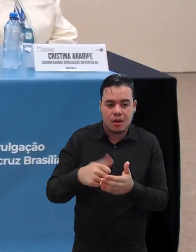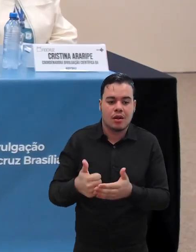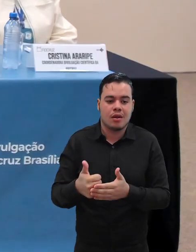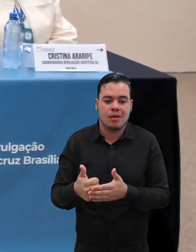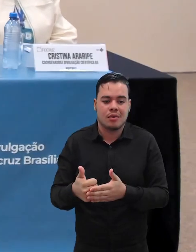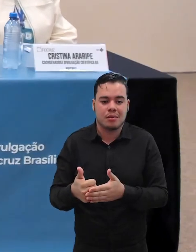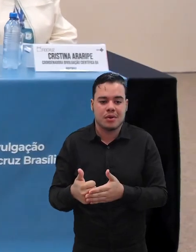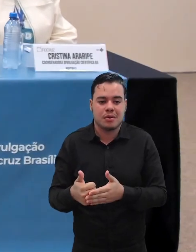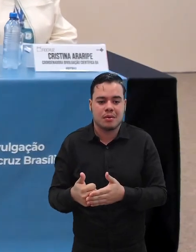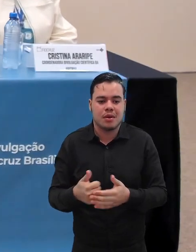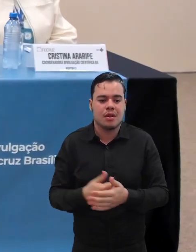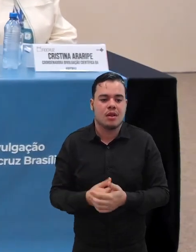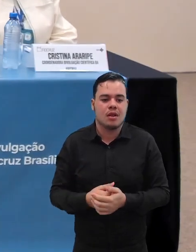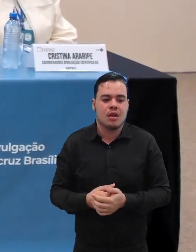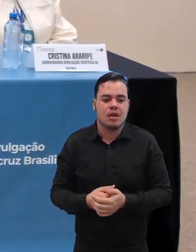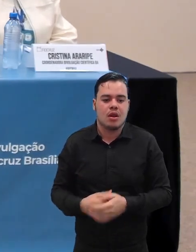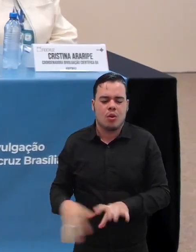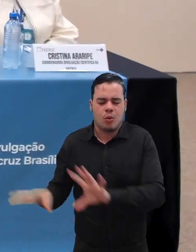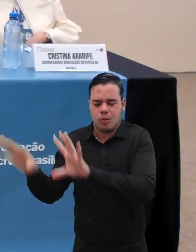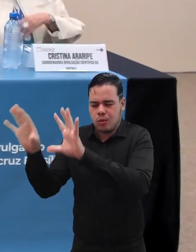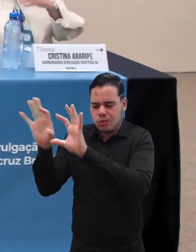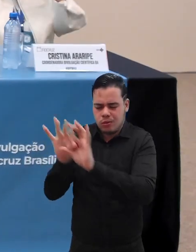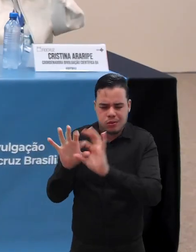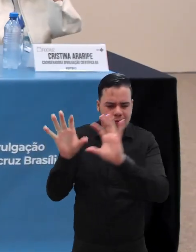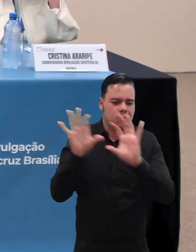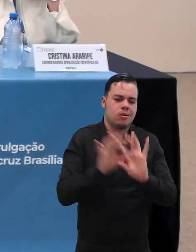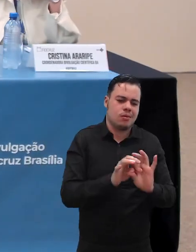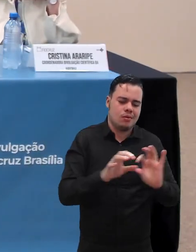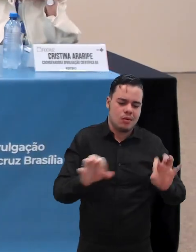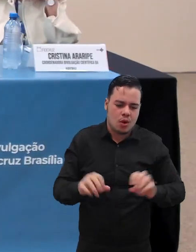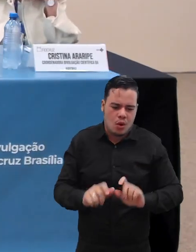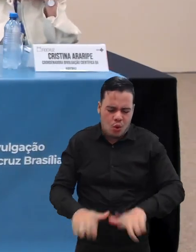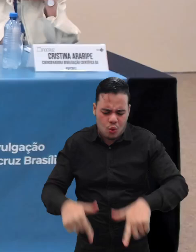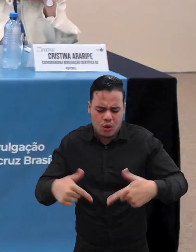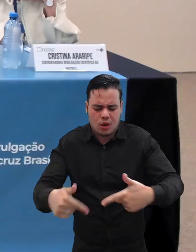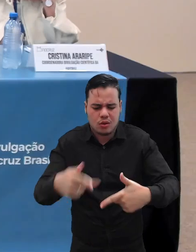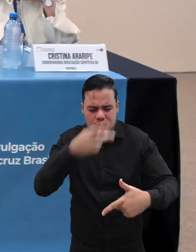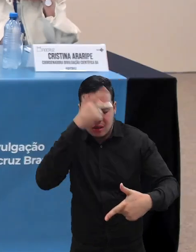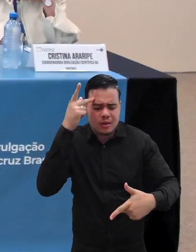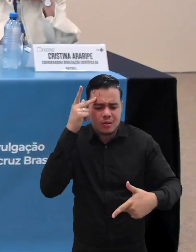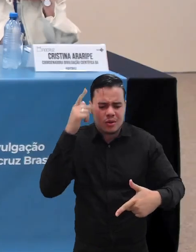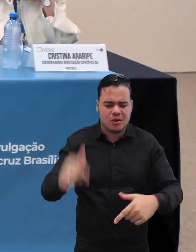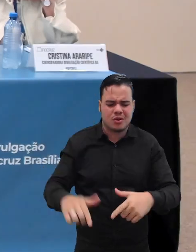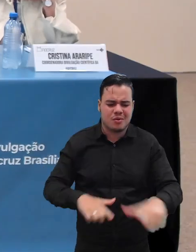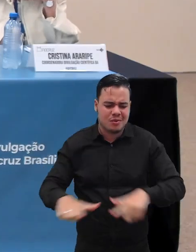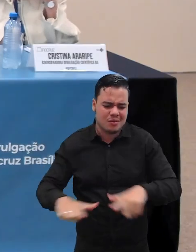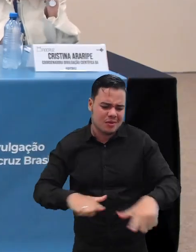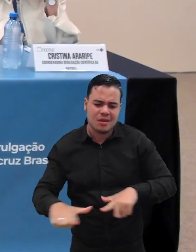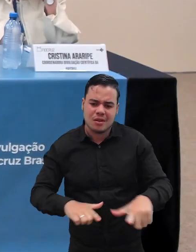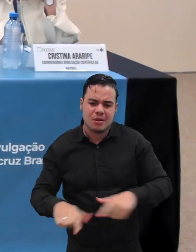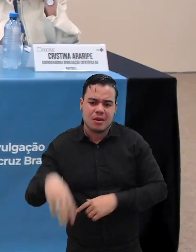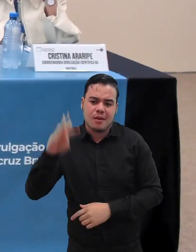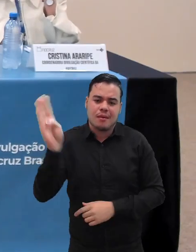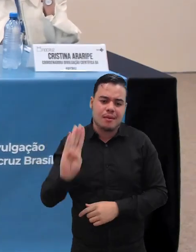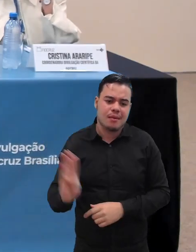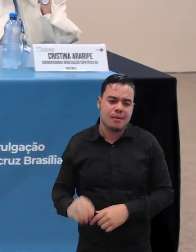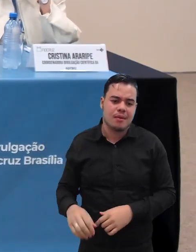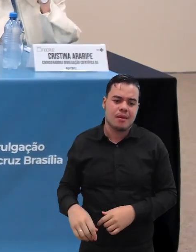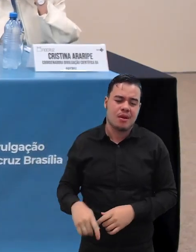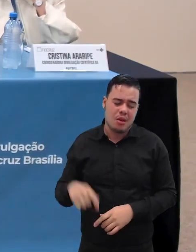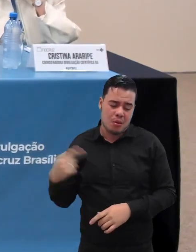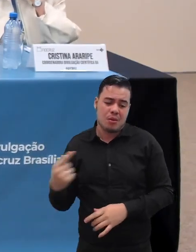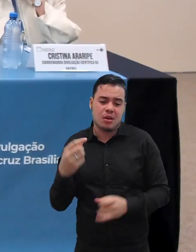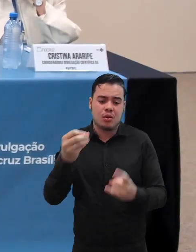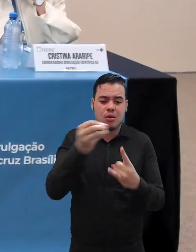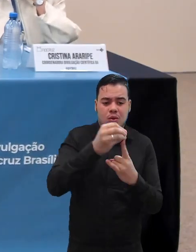ser solidário com a luta dos trabalhadores brasileiros, especialmente com os trabalhadores da Fiocruz, uma